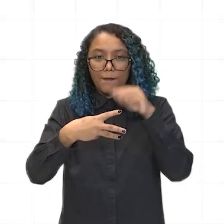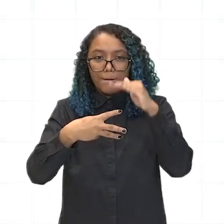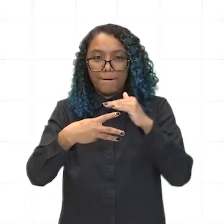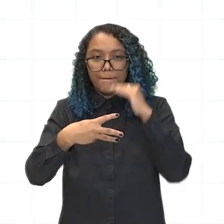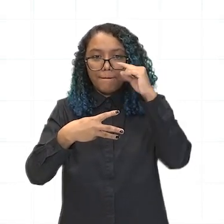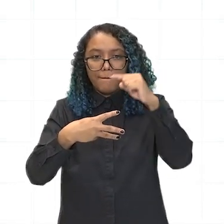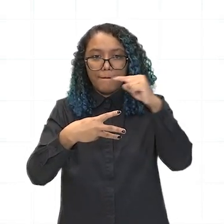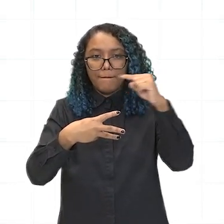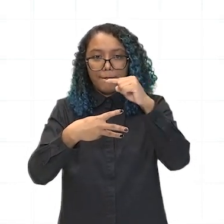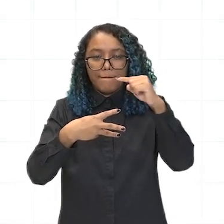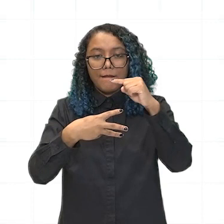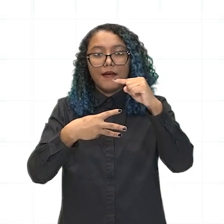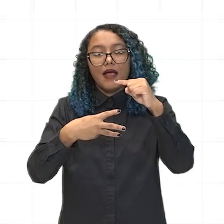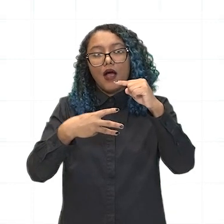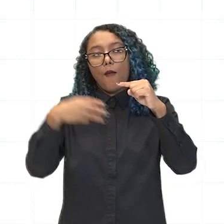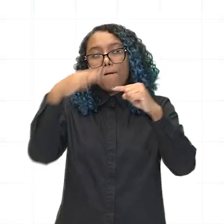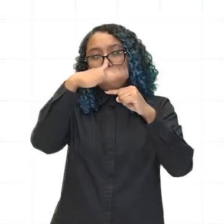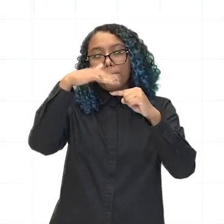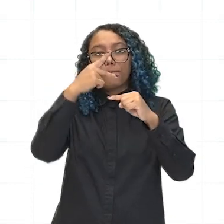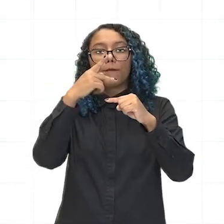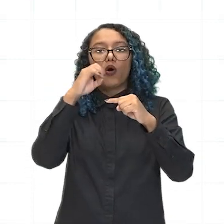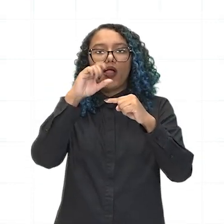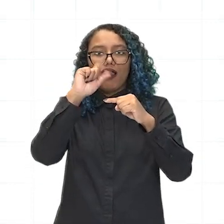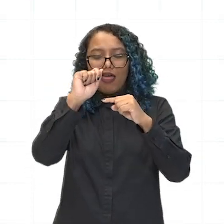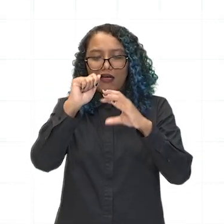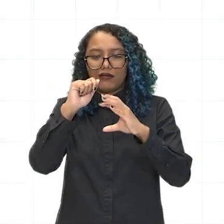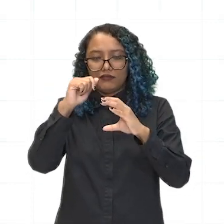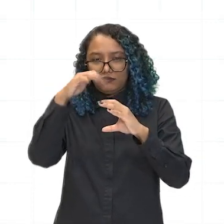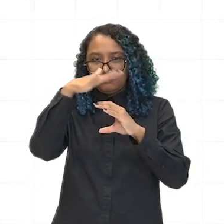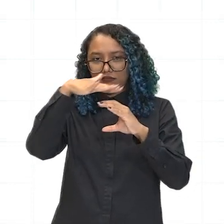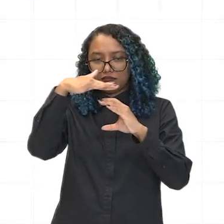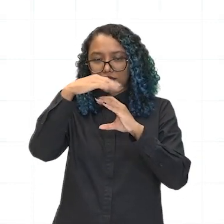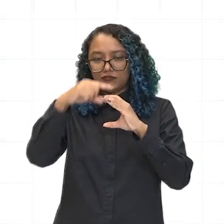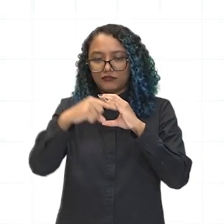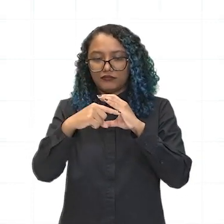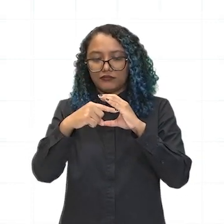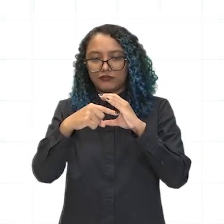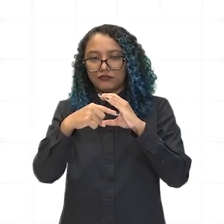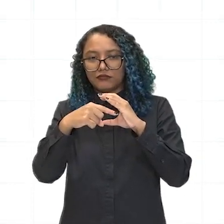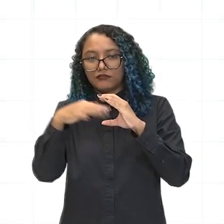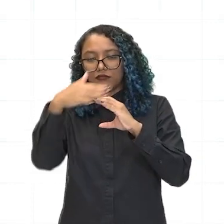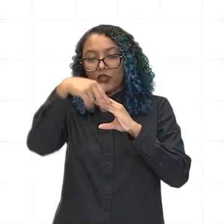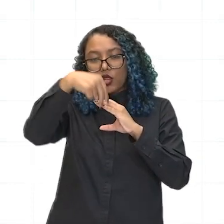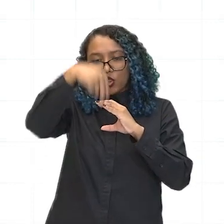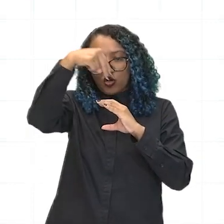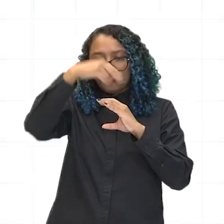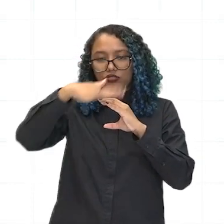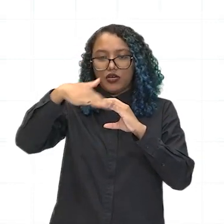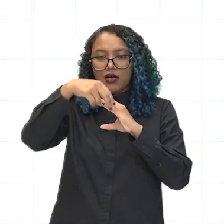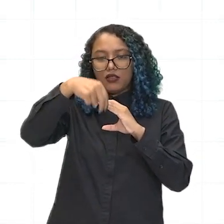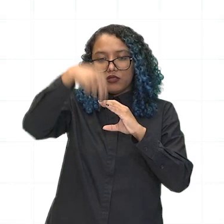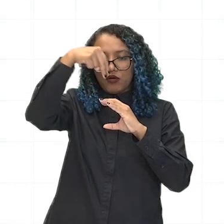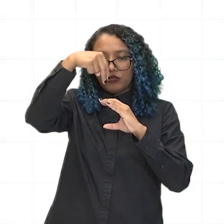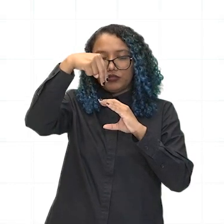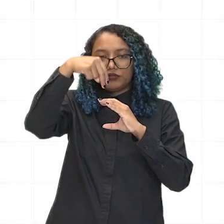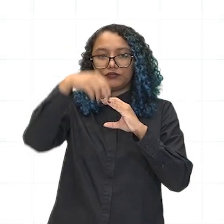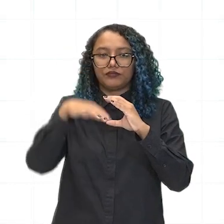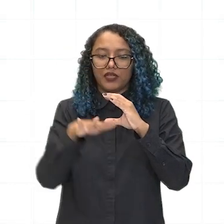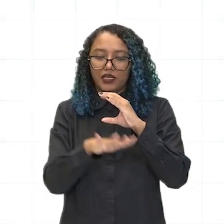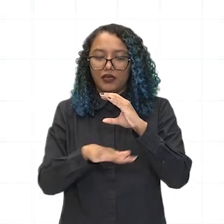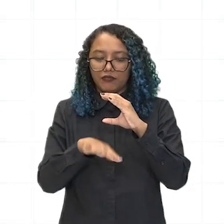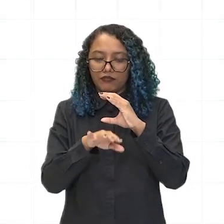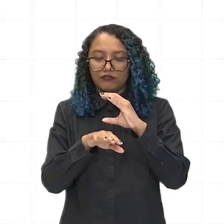na região norte, da região da linha do Equador para cima, fica o norte. E a